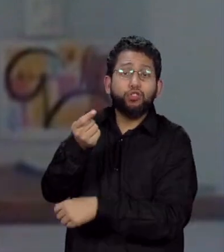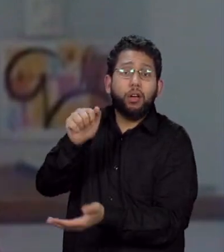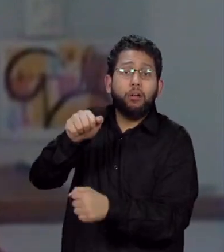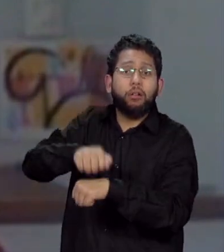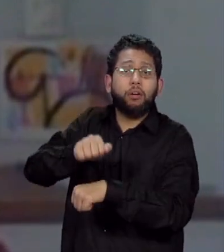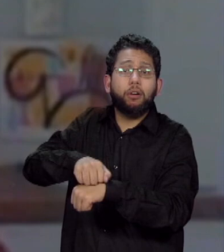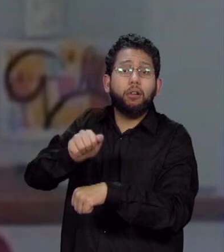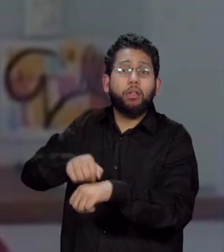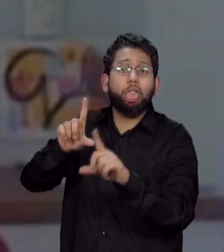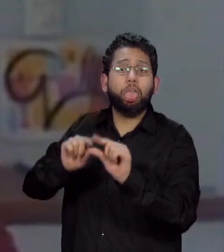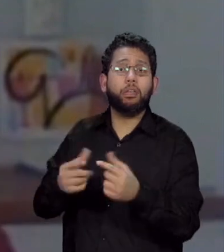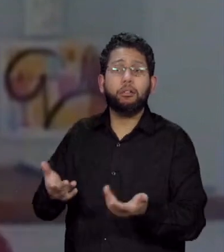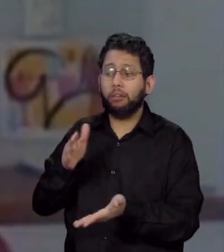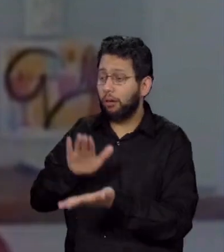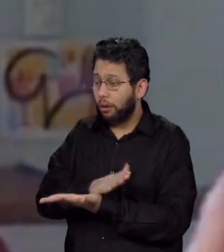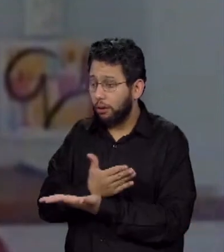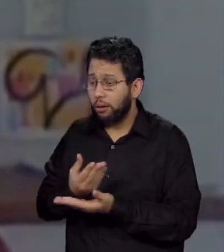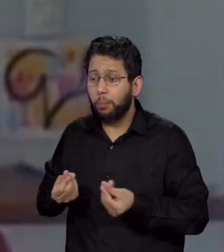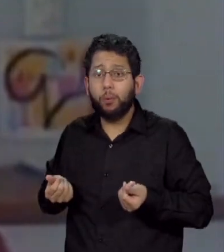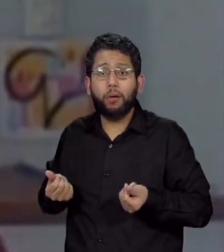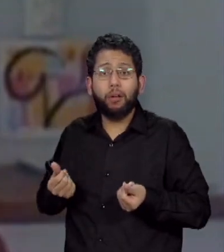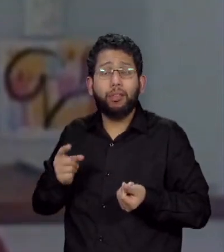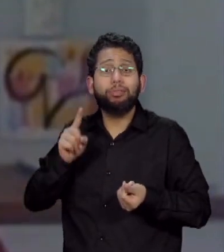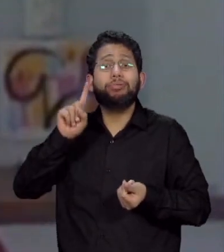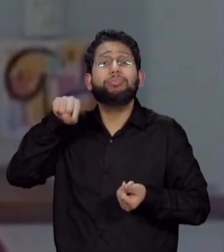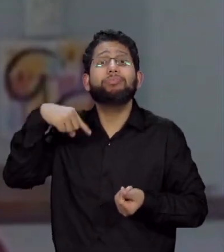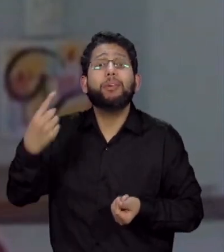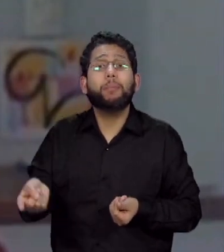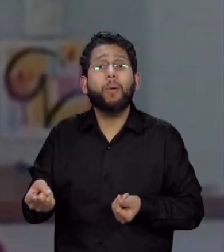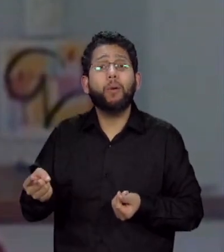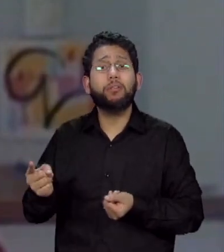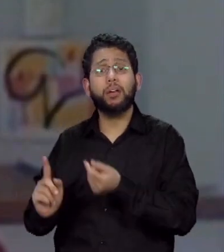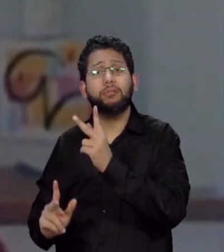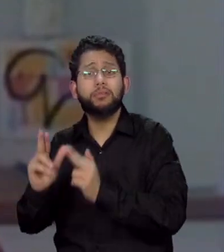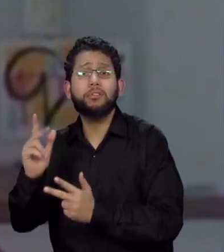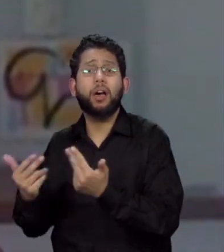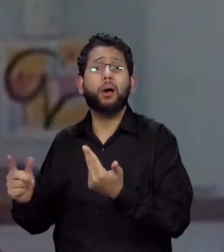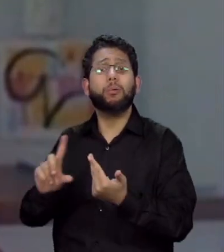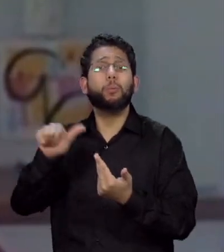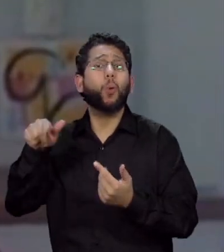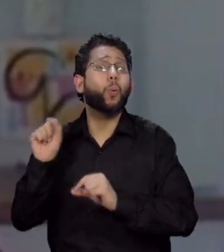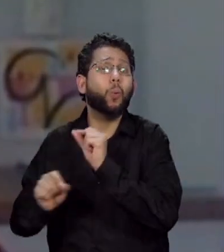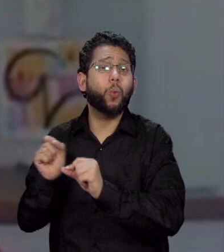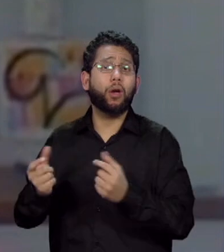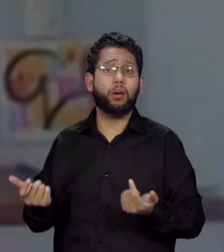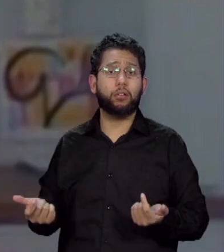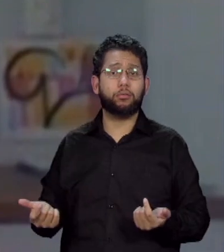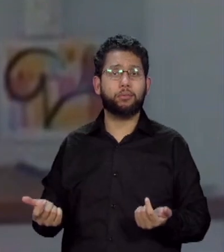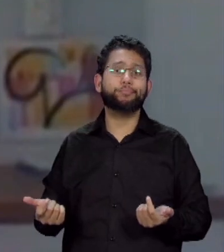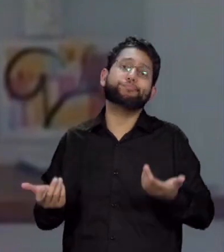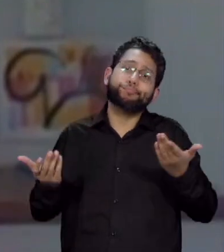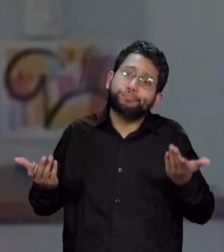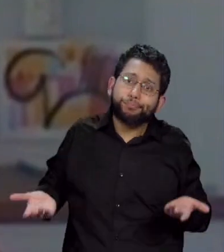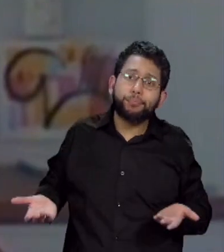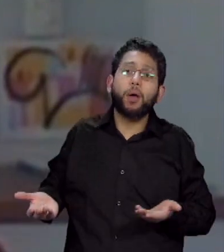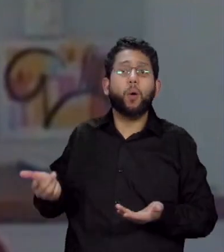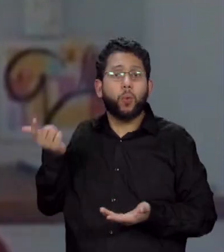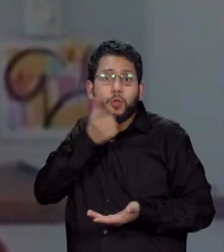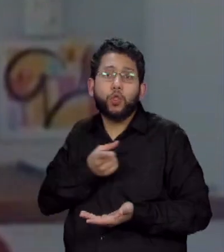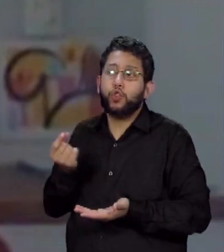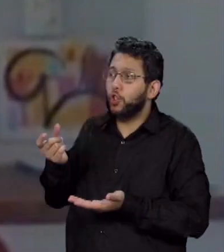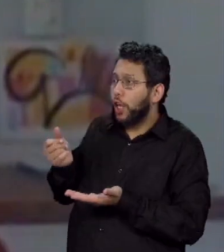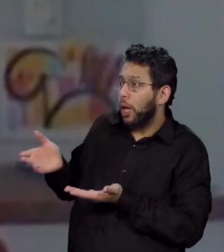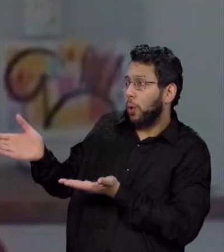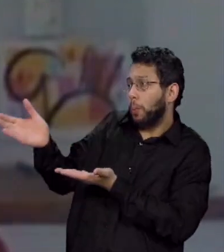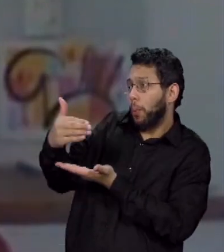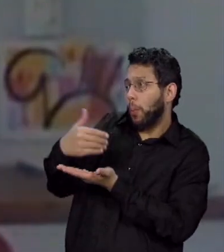pós-produção. Isso implicou numa interrupção daquele filme, daquele processo de produção,